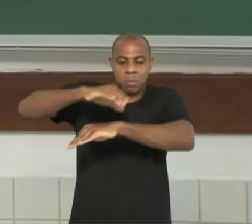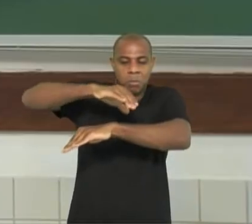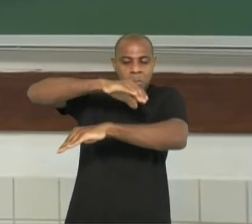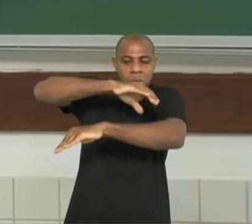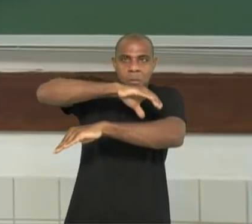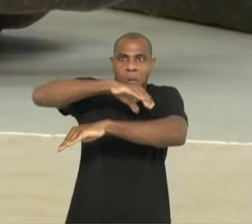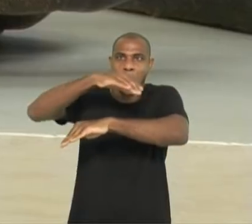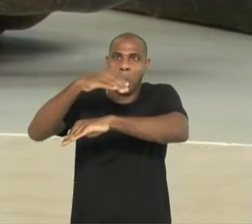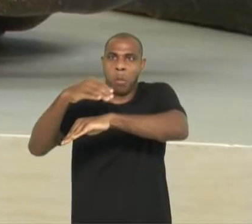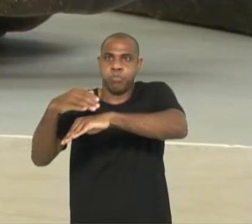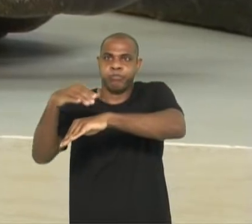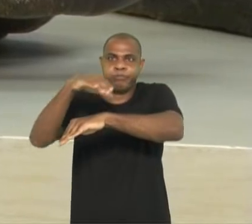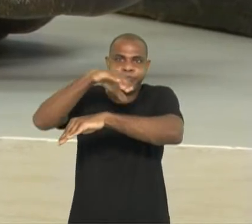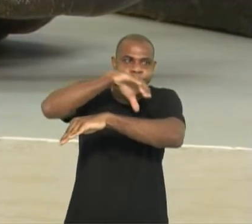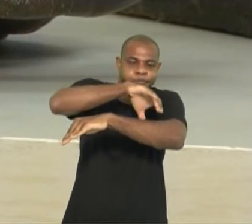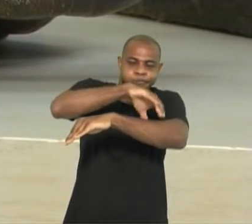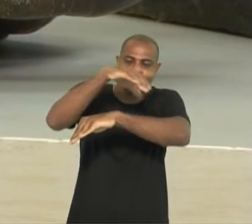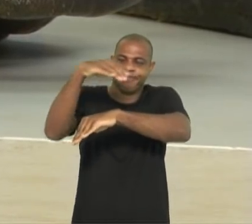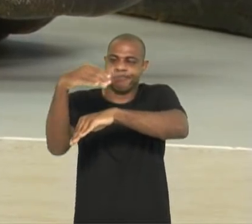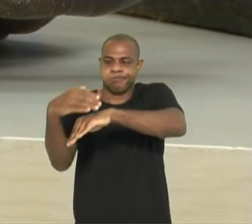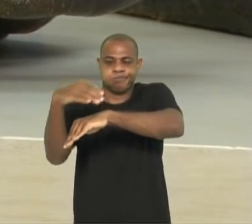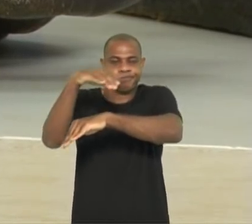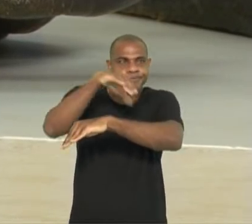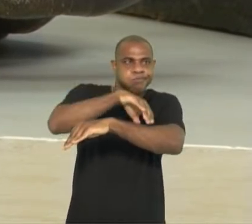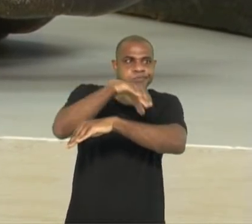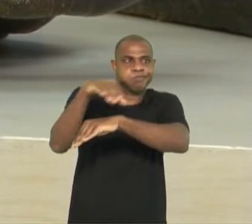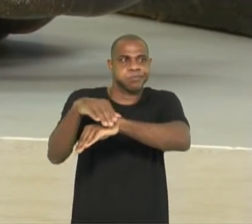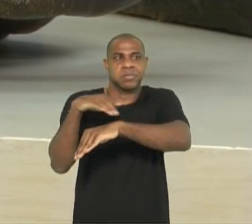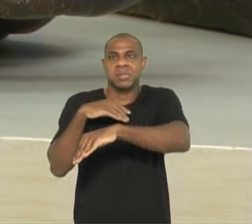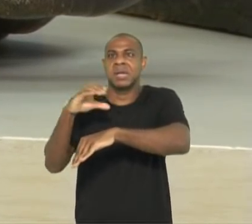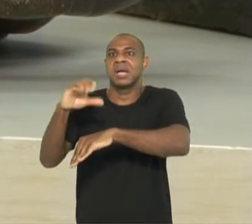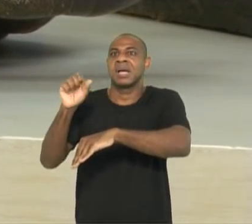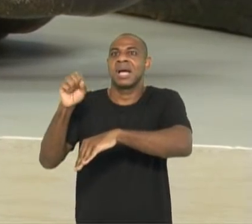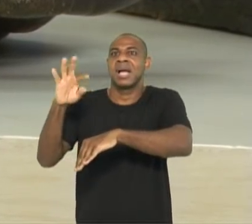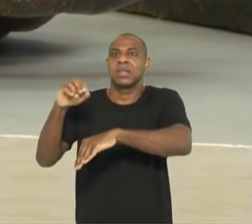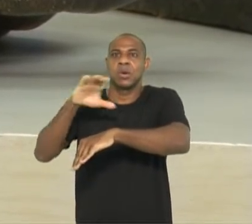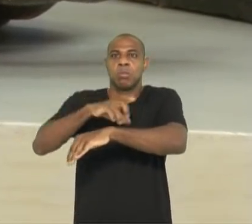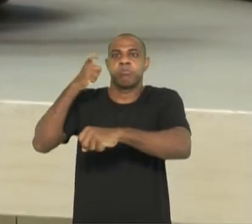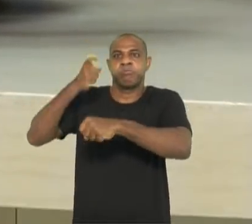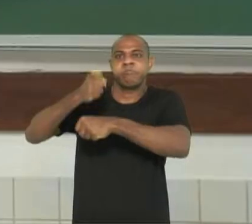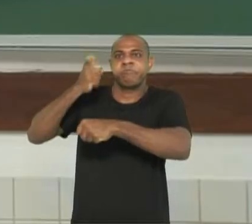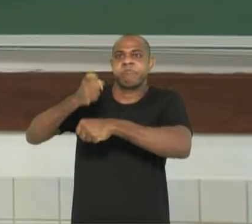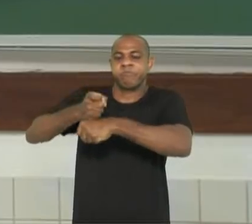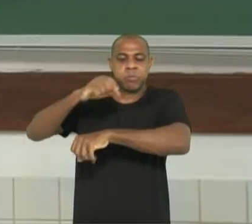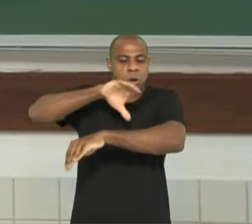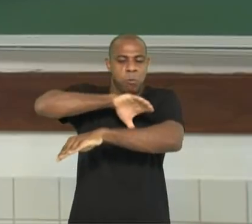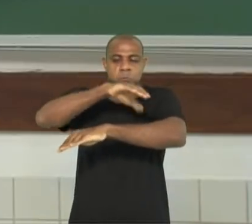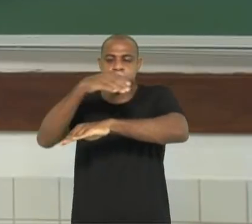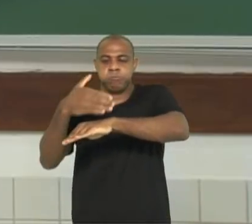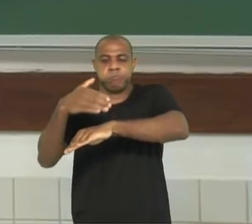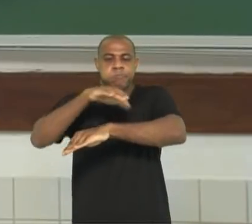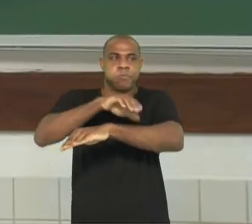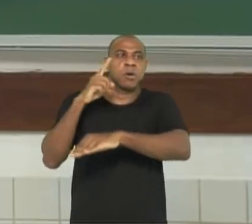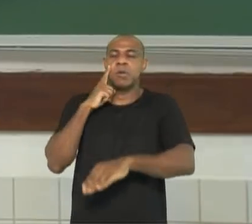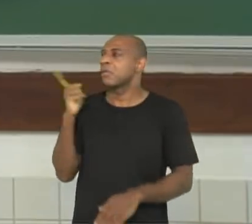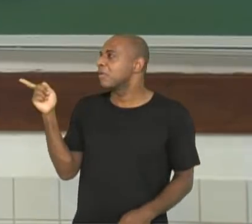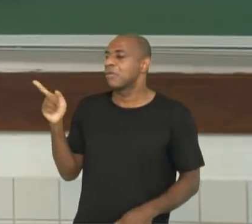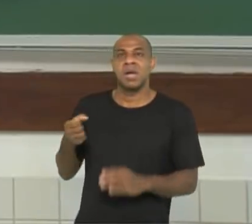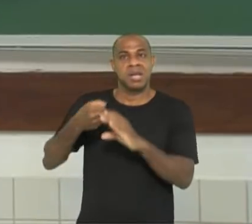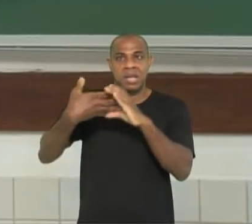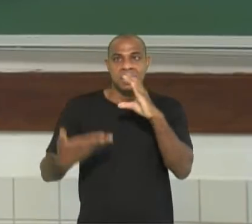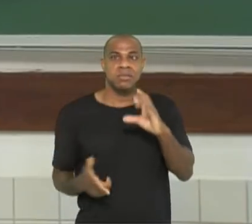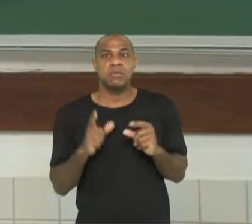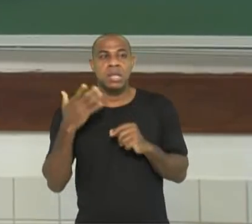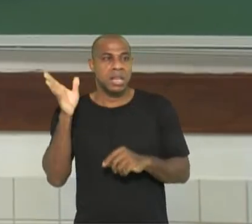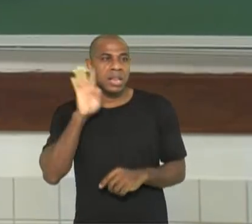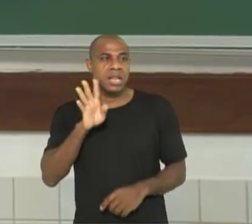escamas, mas as escamas dele se adaptaram e viraram o casco do animal. Uma característica legal desses animais é que